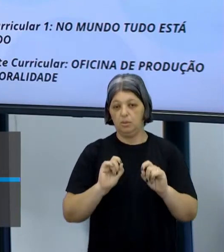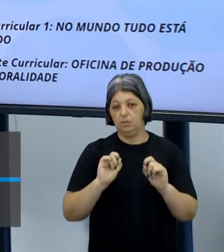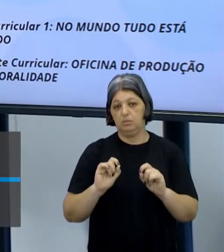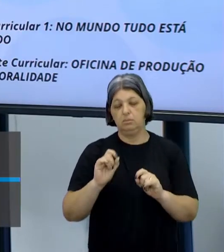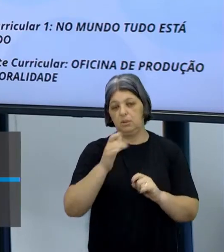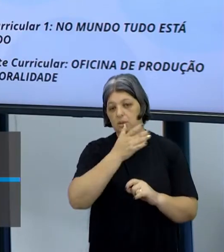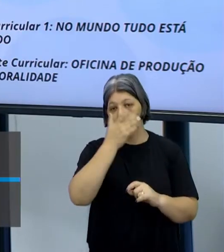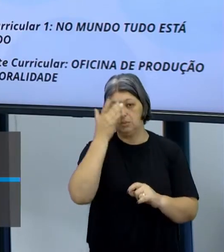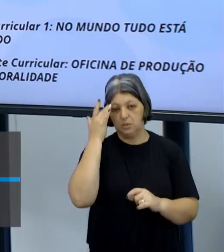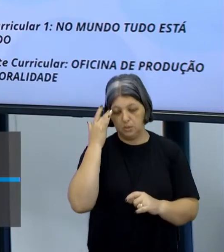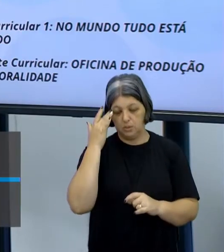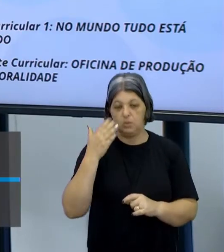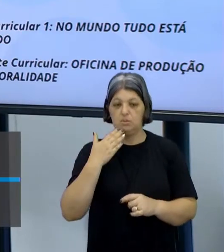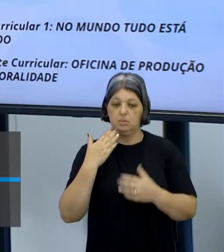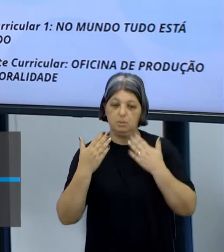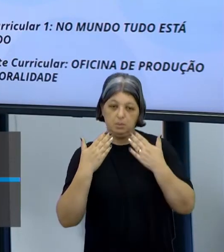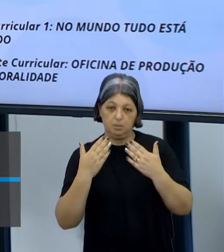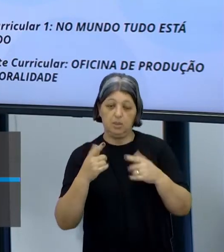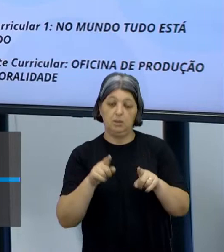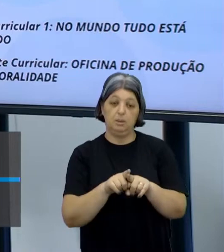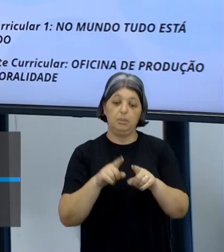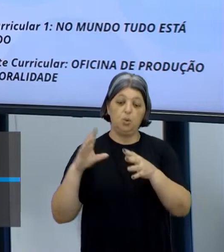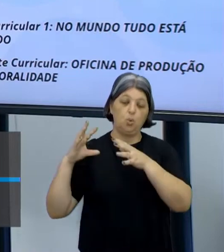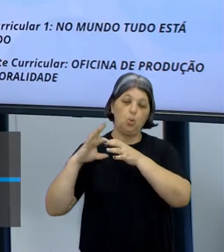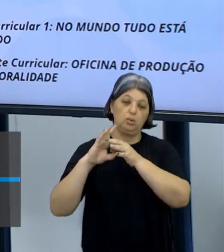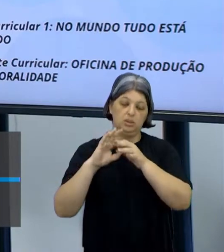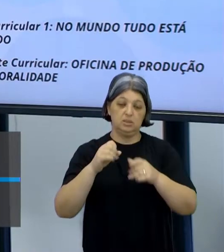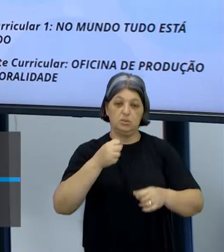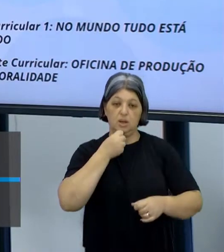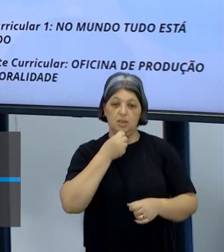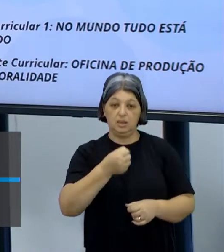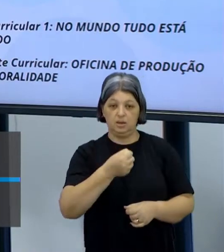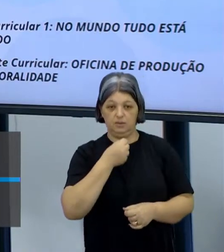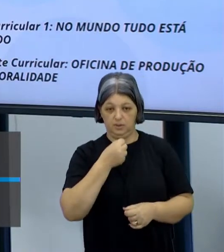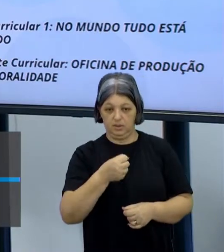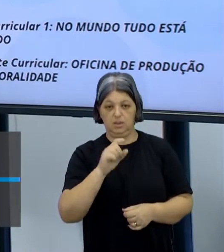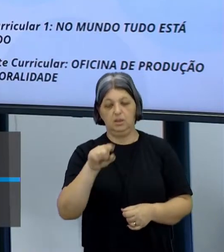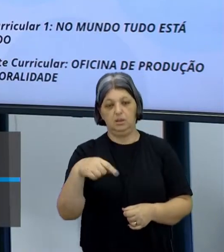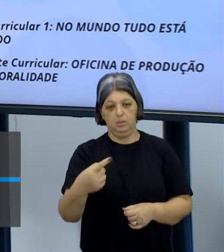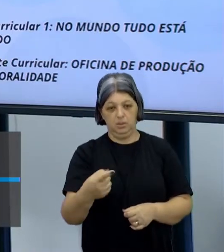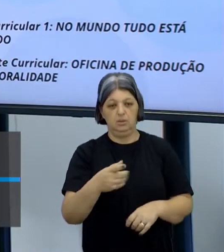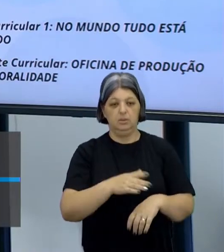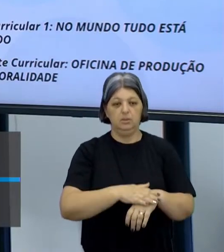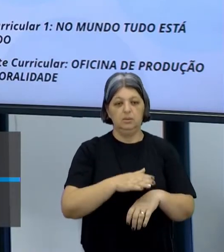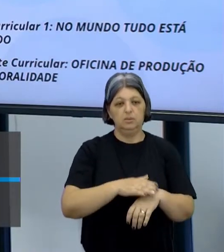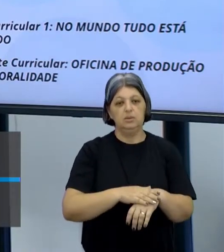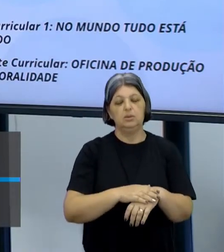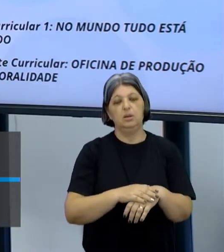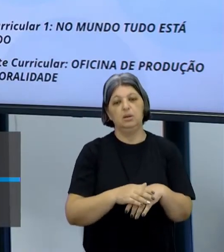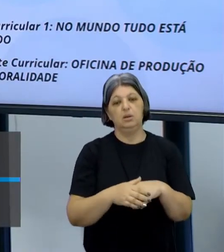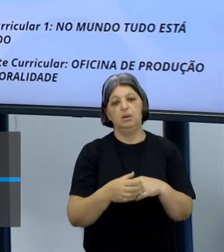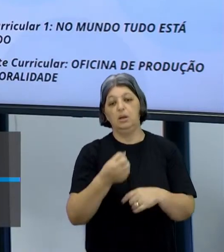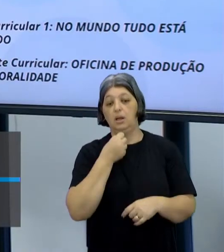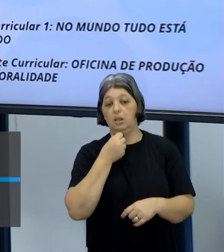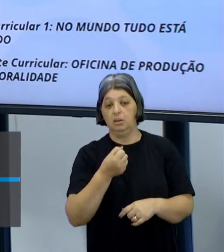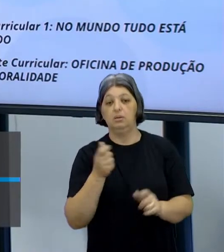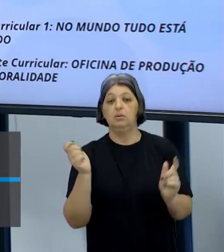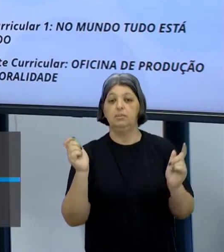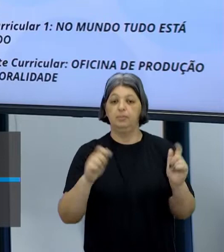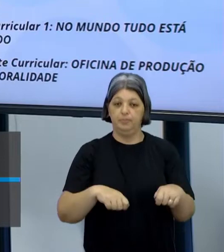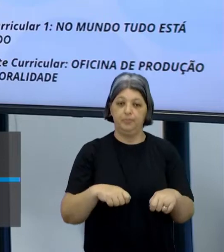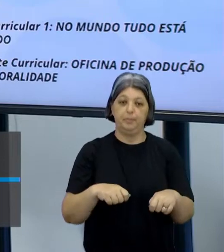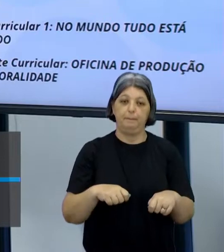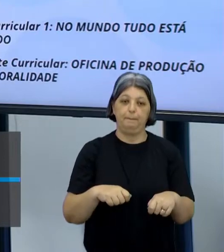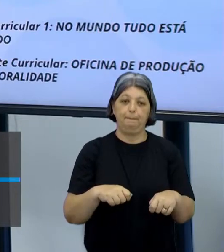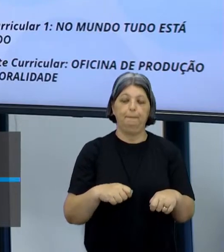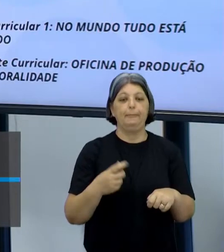no contexto da entrevista. Okay? Porque depois vocês produzirão uma entrevista e poderão colocar em formato aí